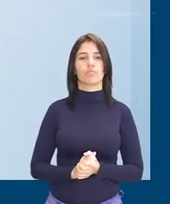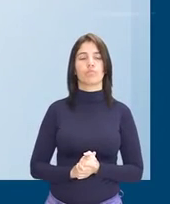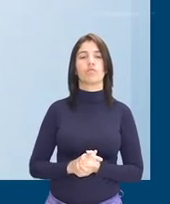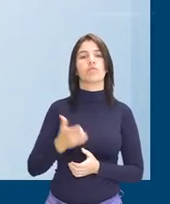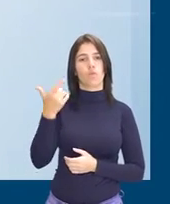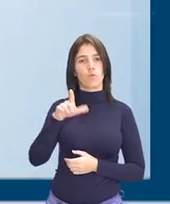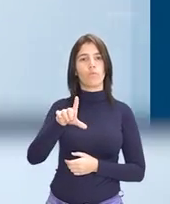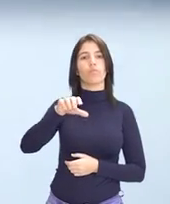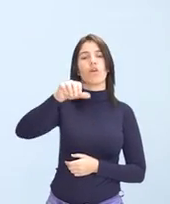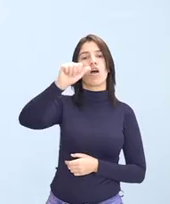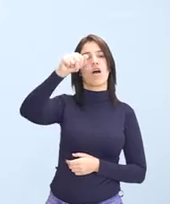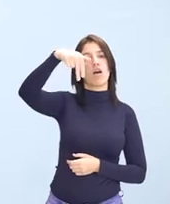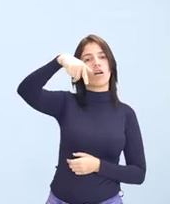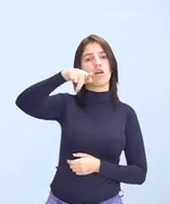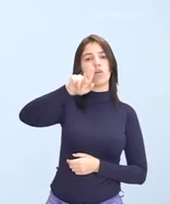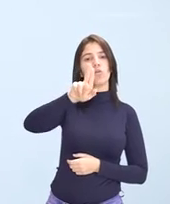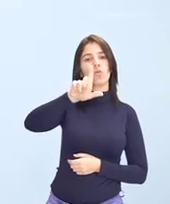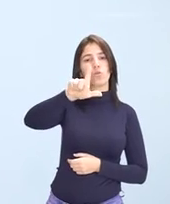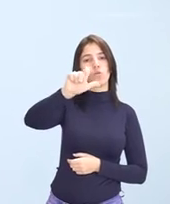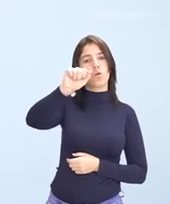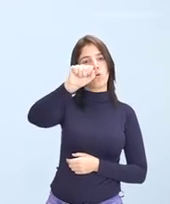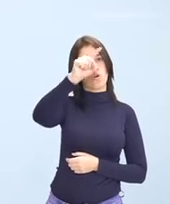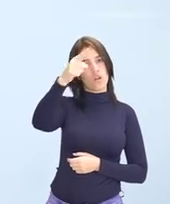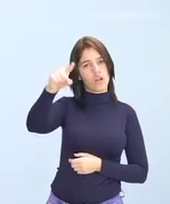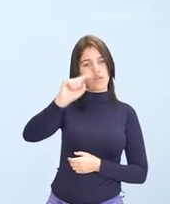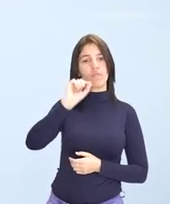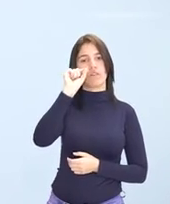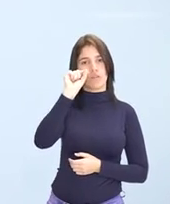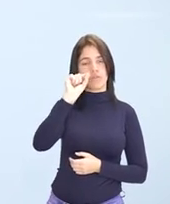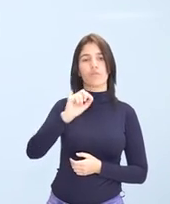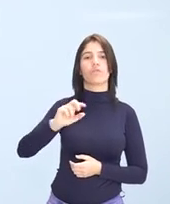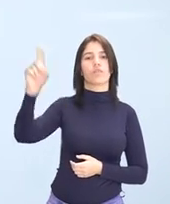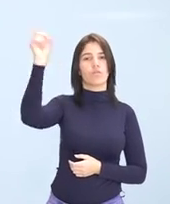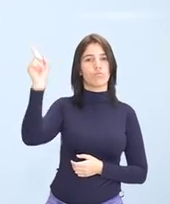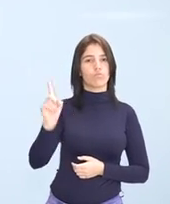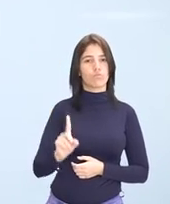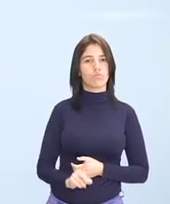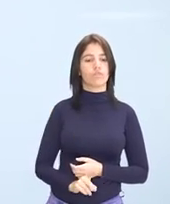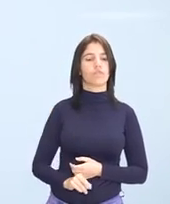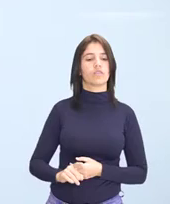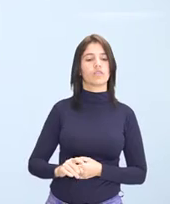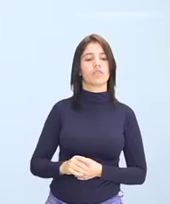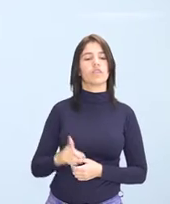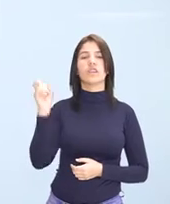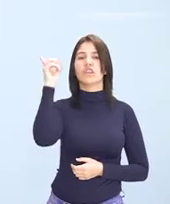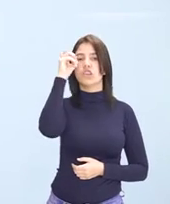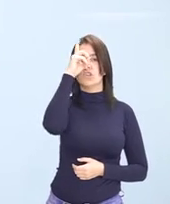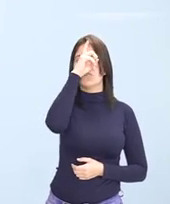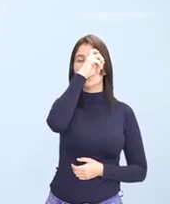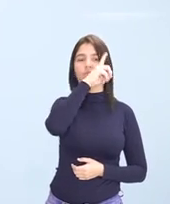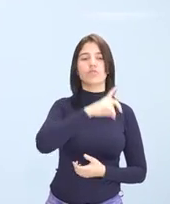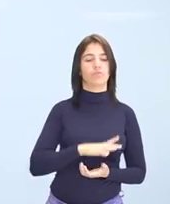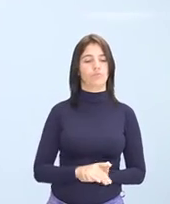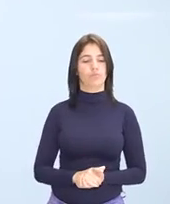Movimento angular. Eu tenho o sinal de raio, tenho o sinal de elétrico e